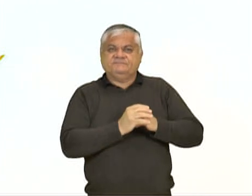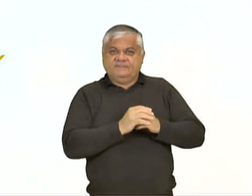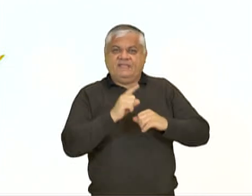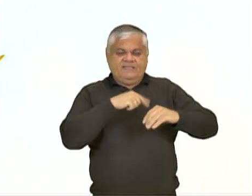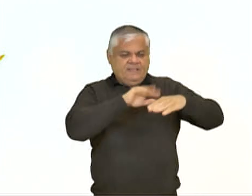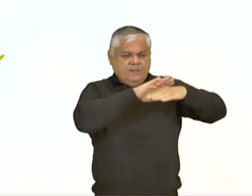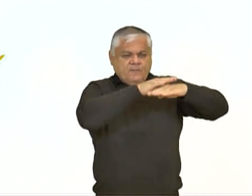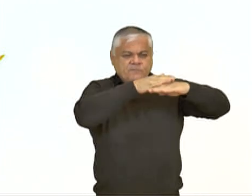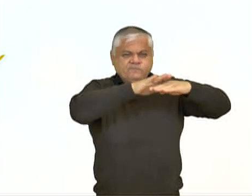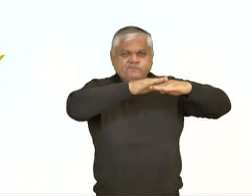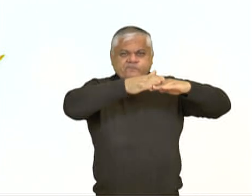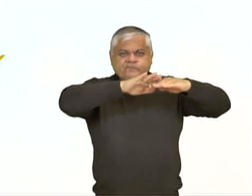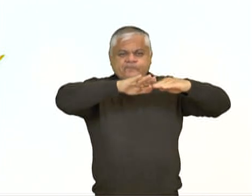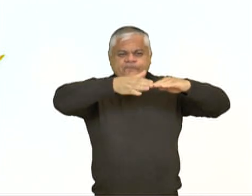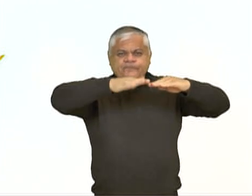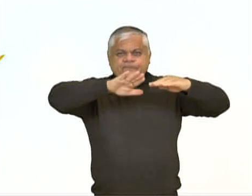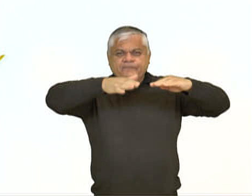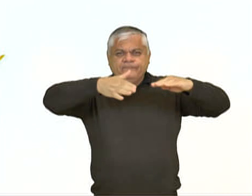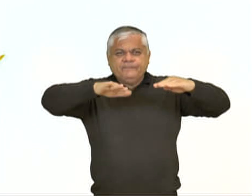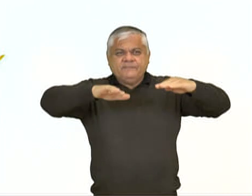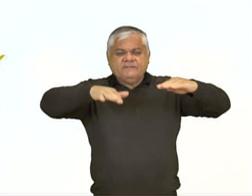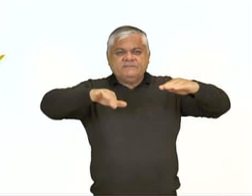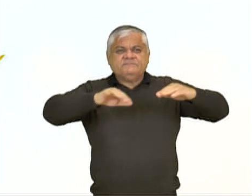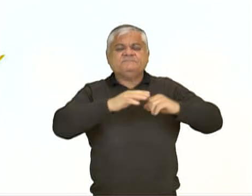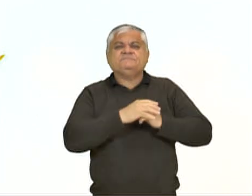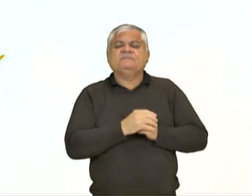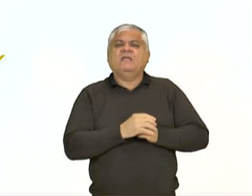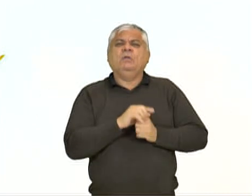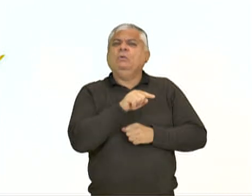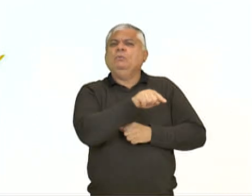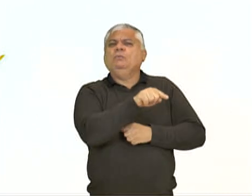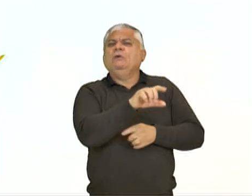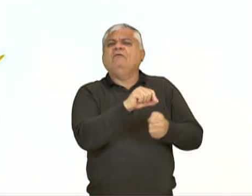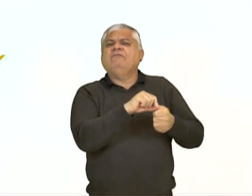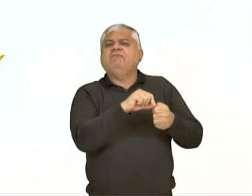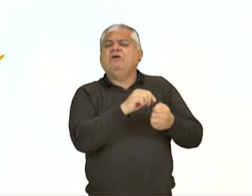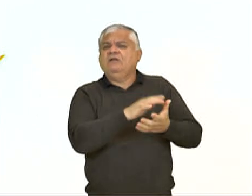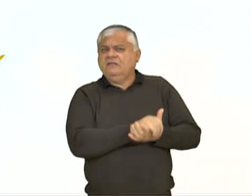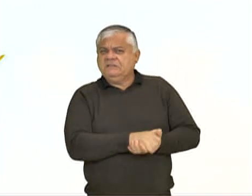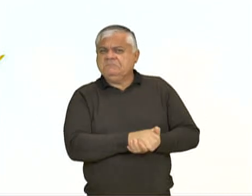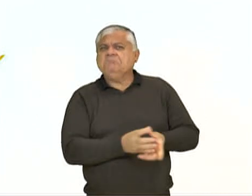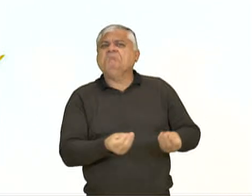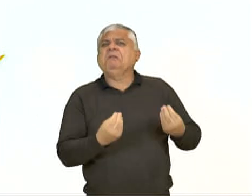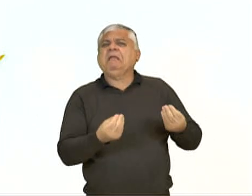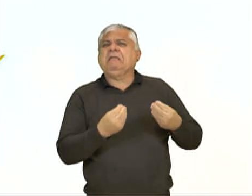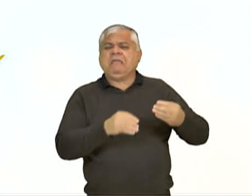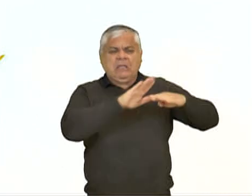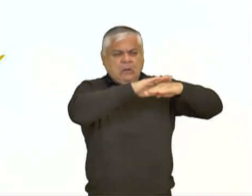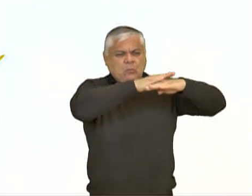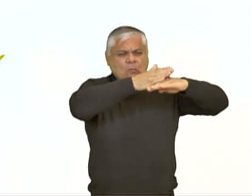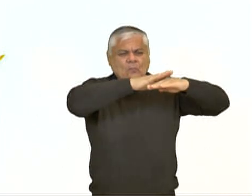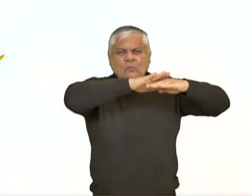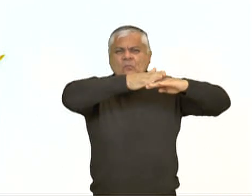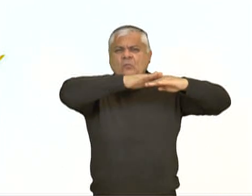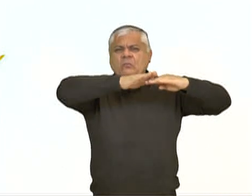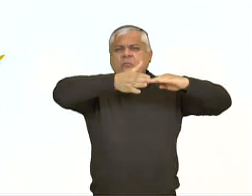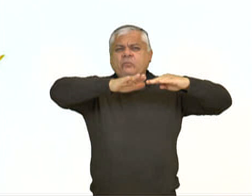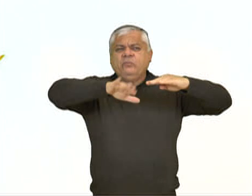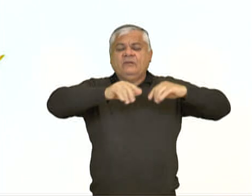epiderme, né? Desses parasitas aqui. E o que que faz? Para que essa cutícula, professora?